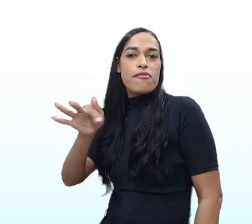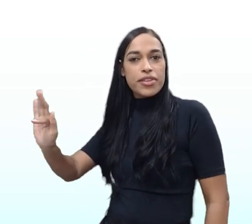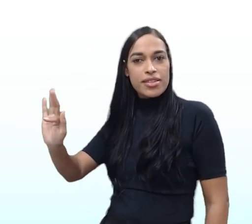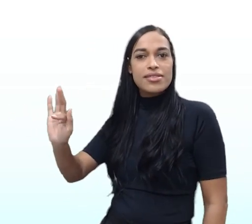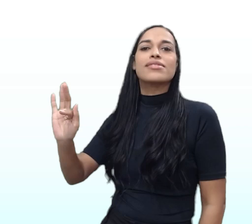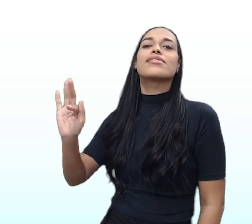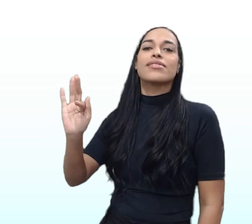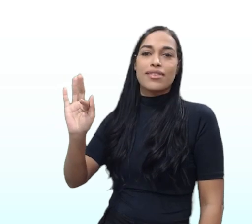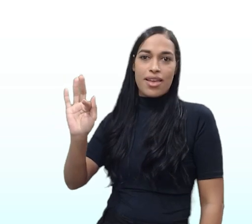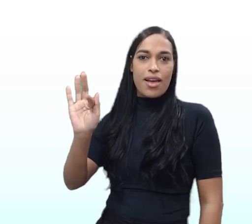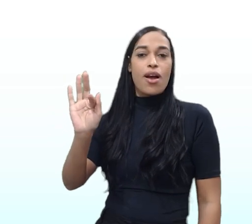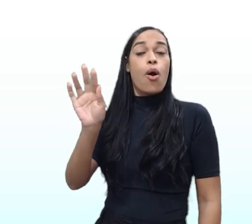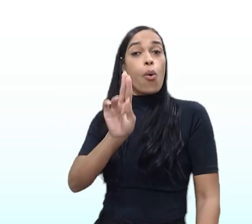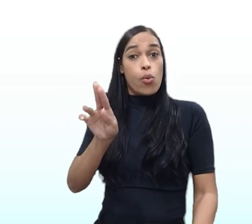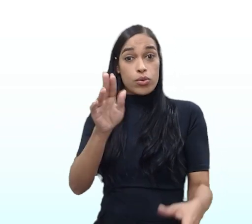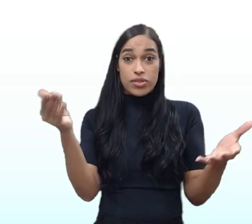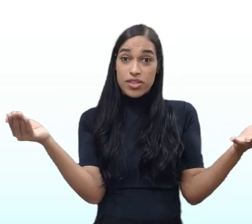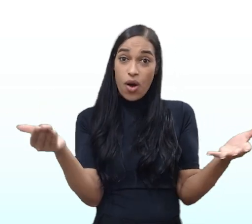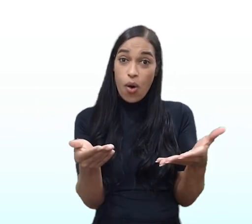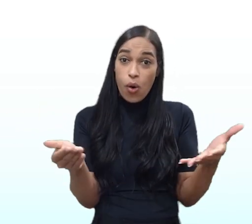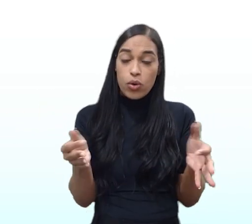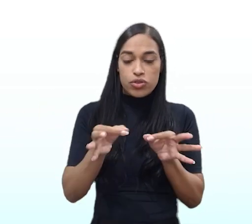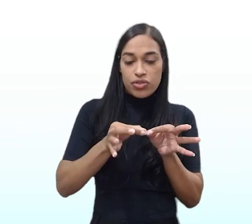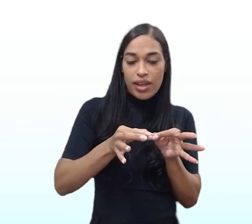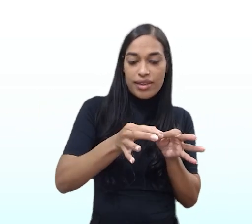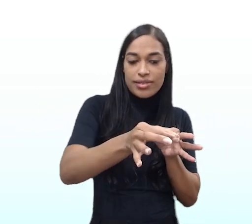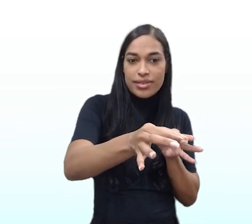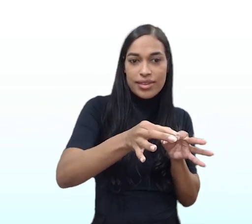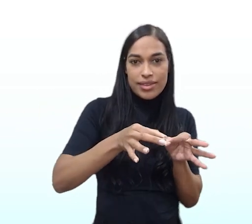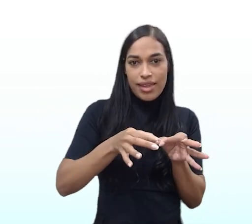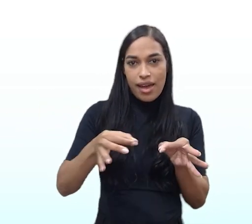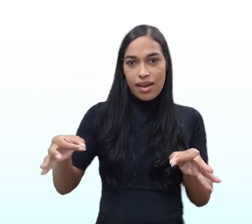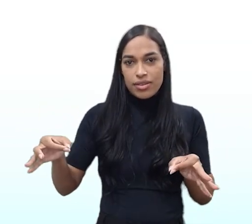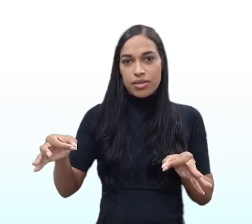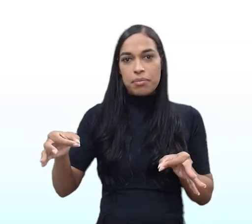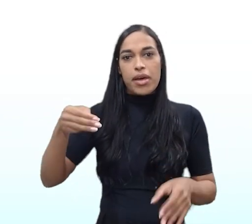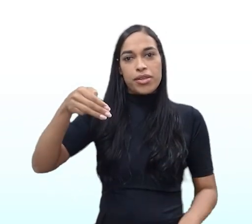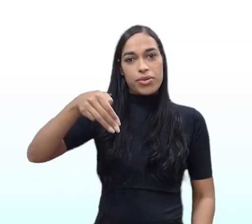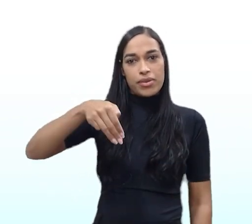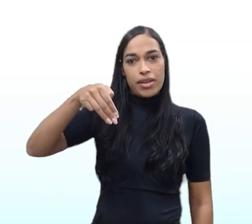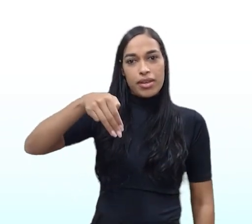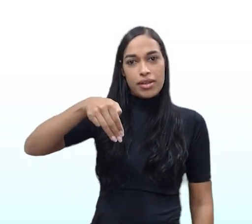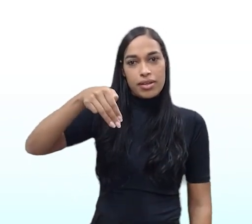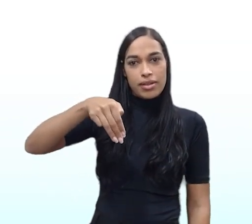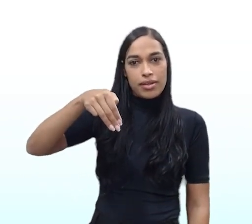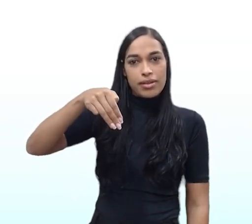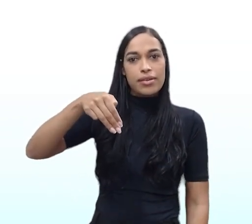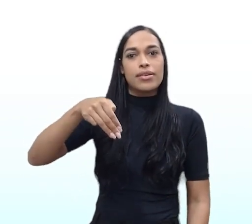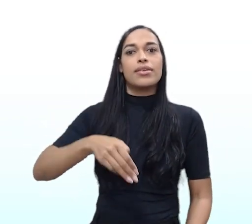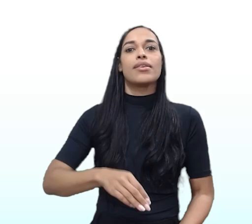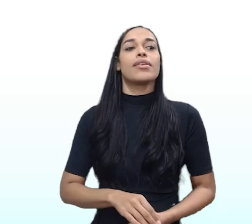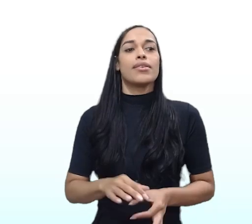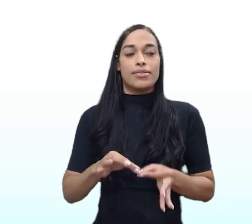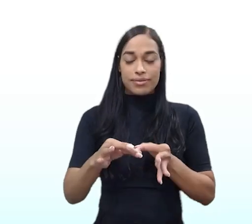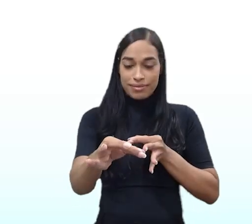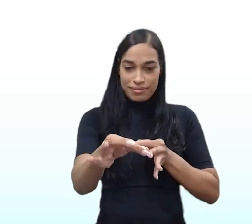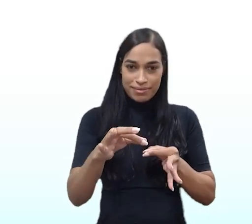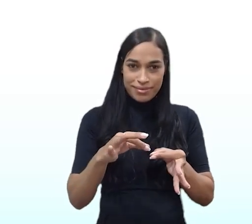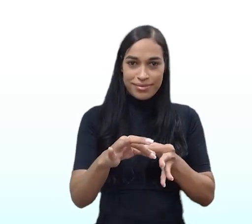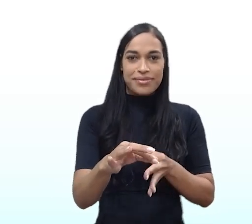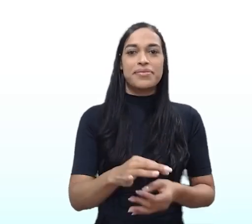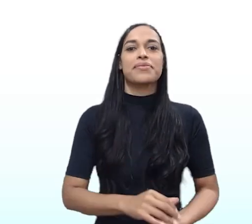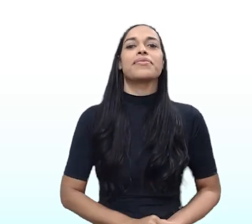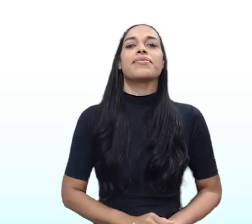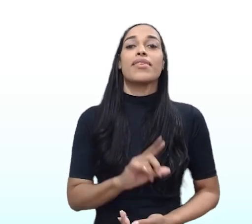França, utiliza como base medições lineares ou metro, tá bom? A gente falou isso na aula passada e a gente está aqui